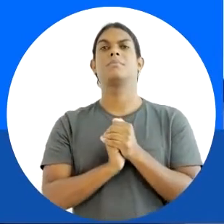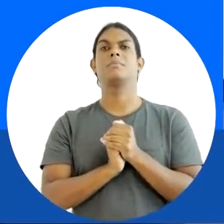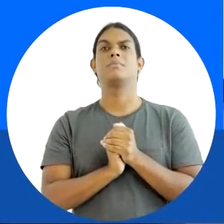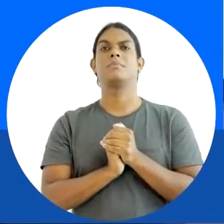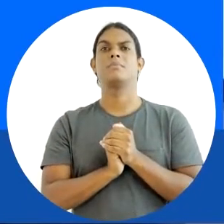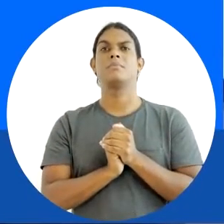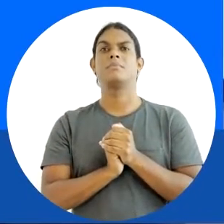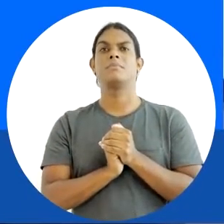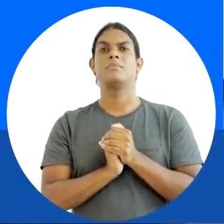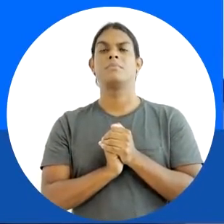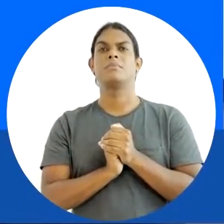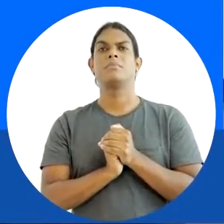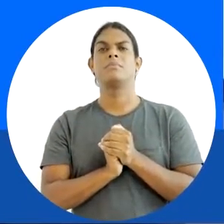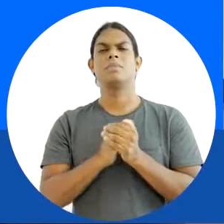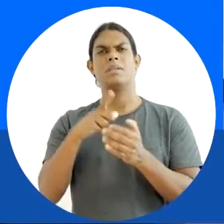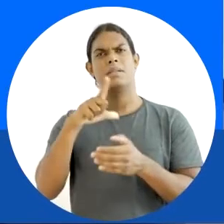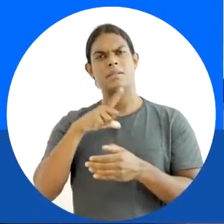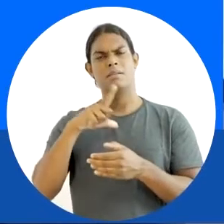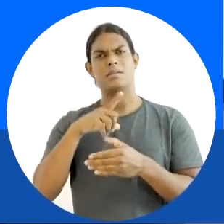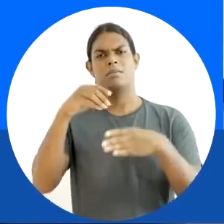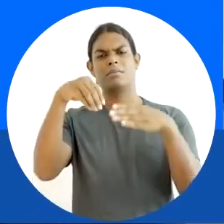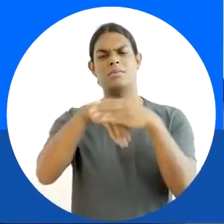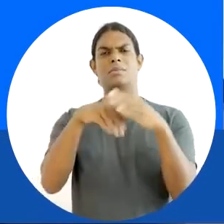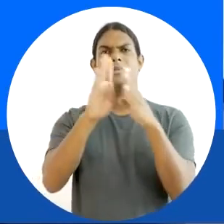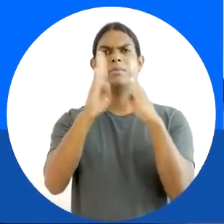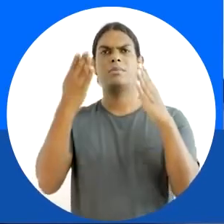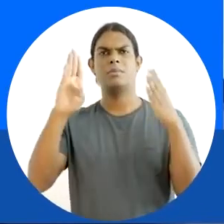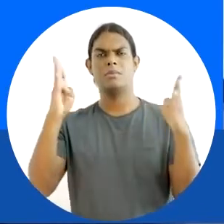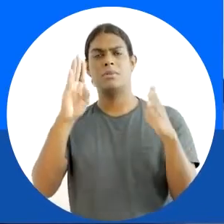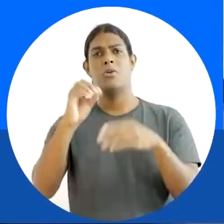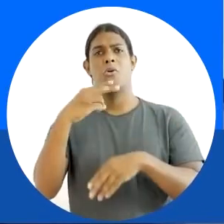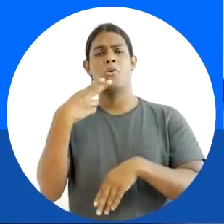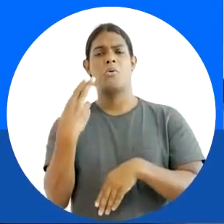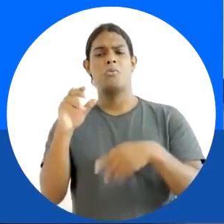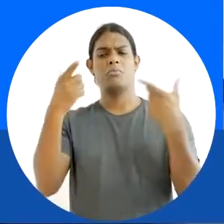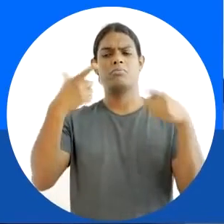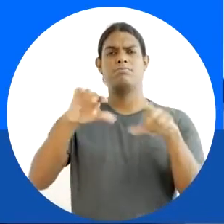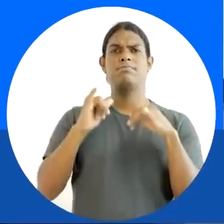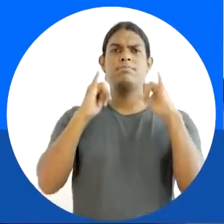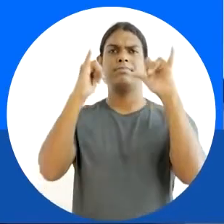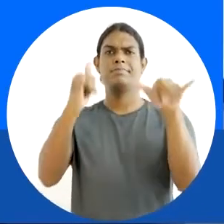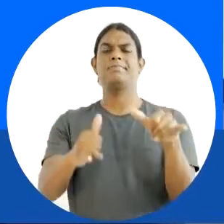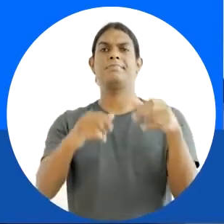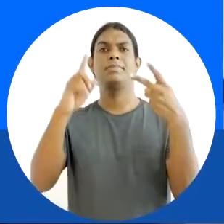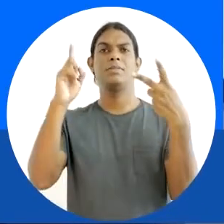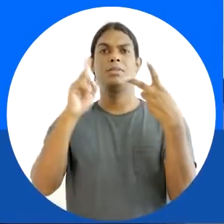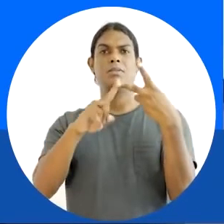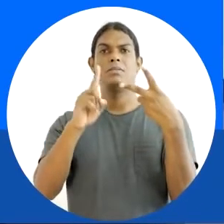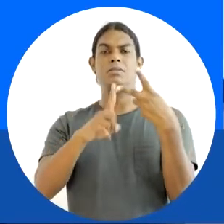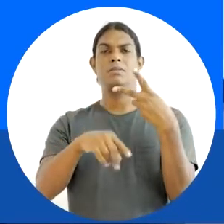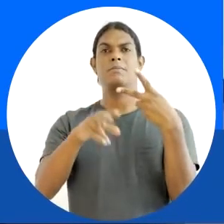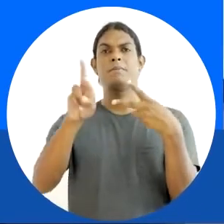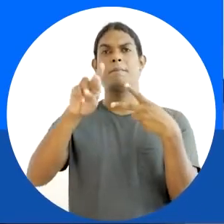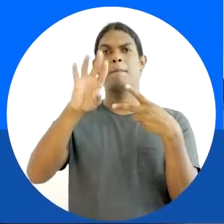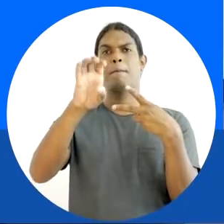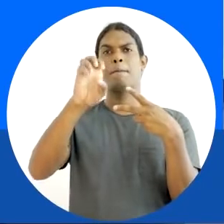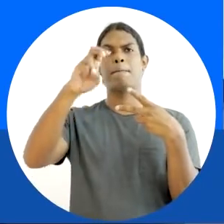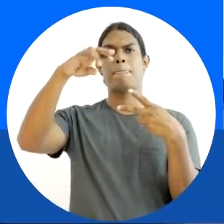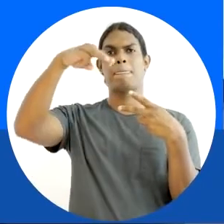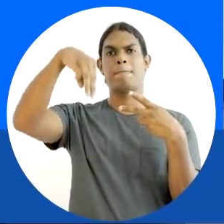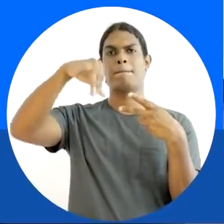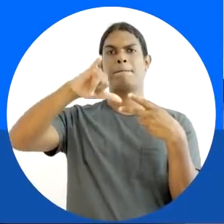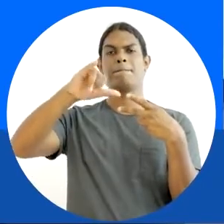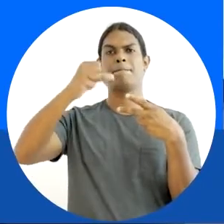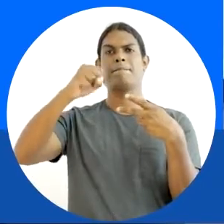que nós temos em bibliotecas ou unidades de informação. A segunda parte trata das remissivas, os pontos